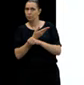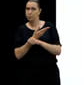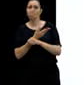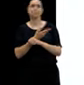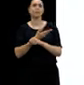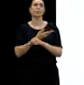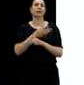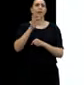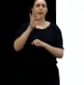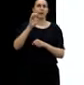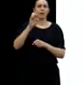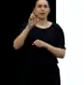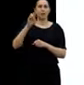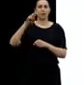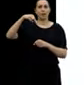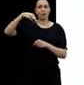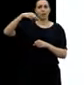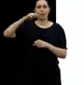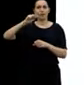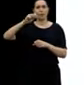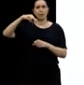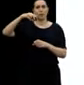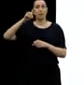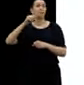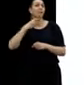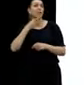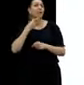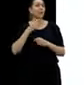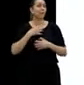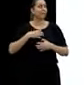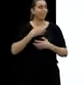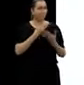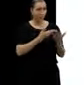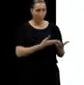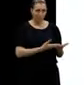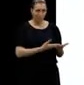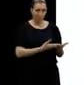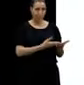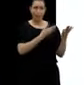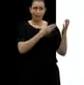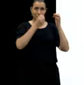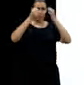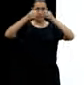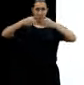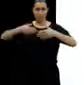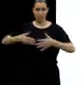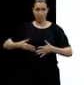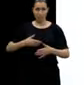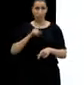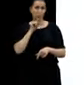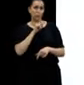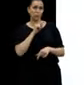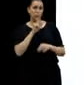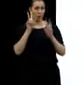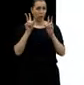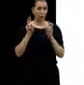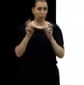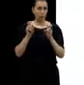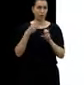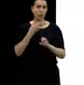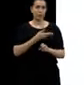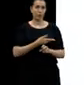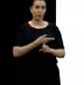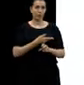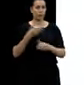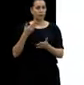Marques falar, né? Estavam ansiosos. Então, agora chegou a parte dela, que ela vai falar um pouquinho sobre essa parte que ela